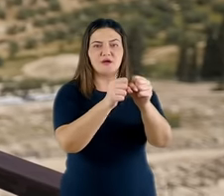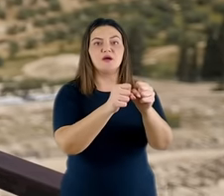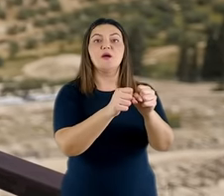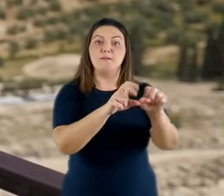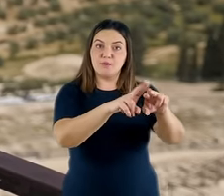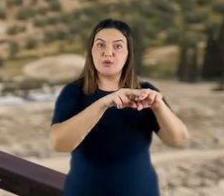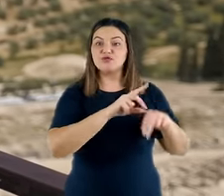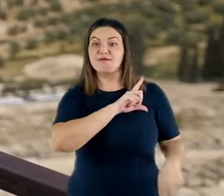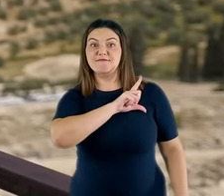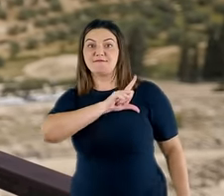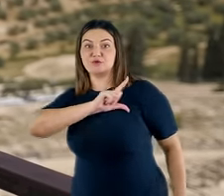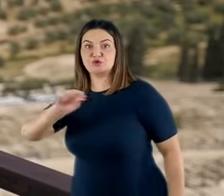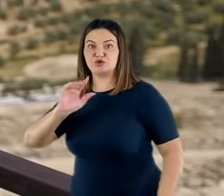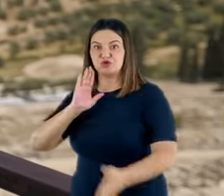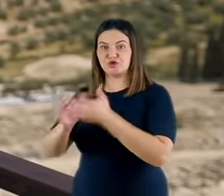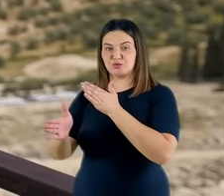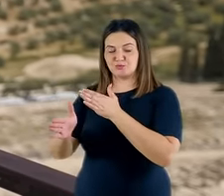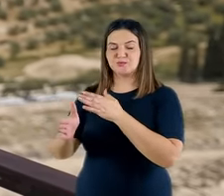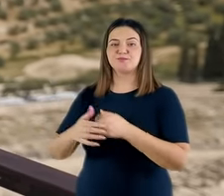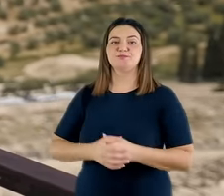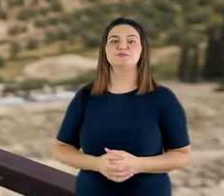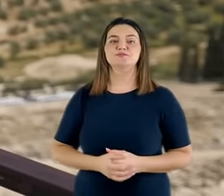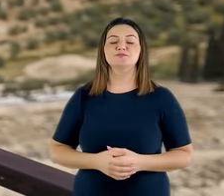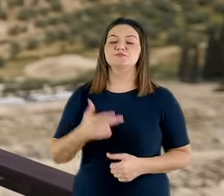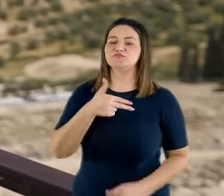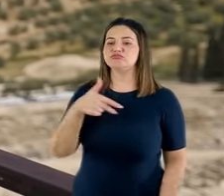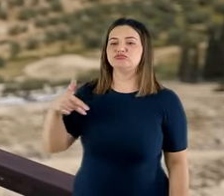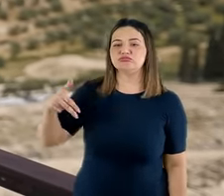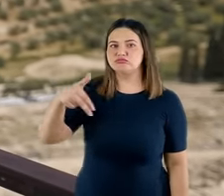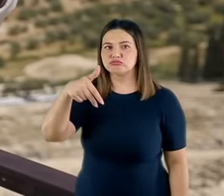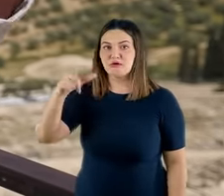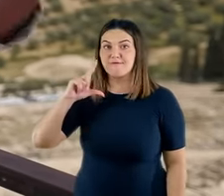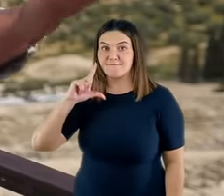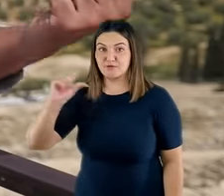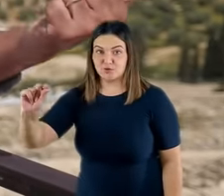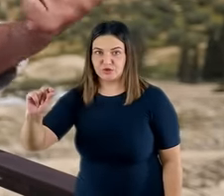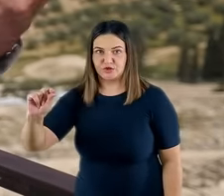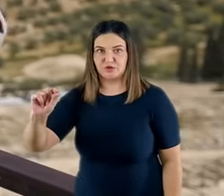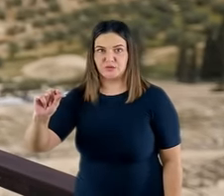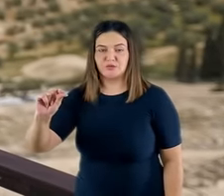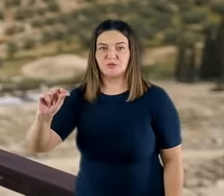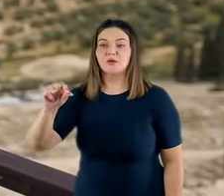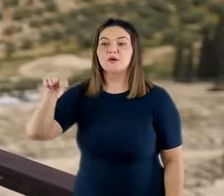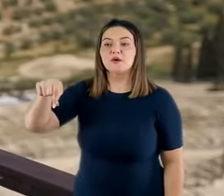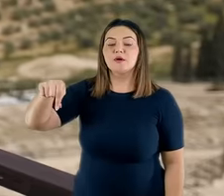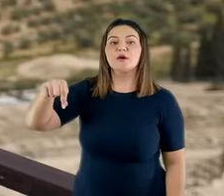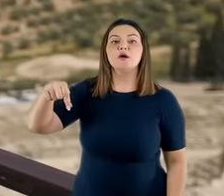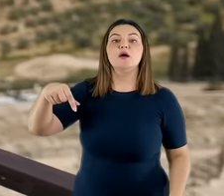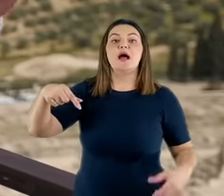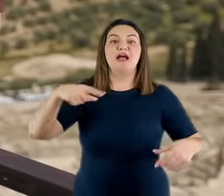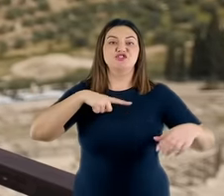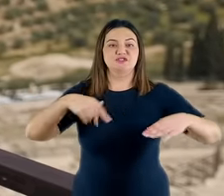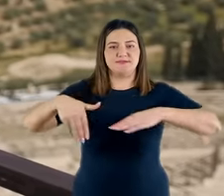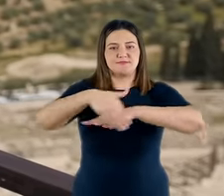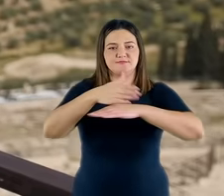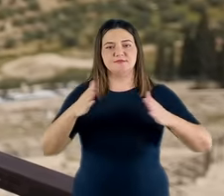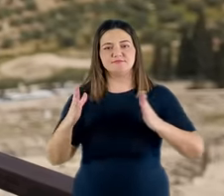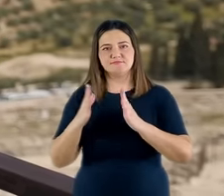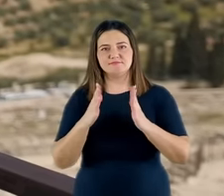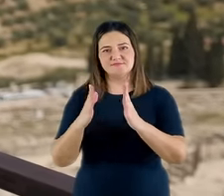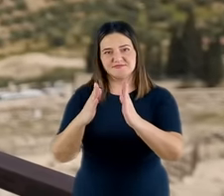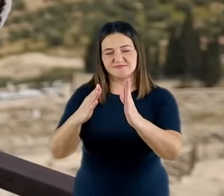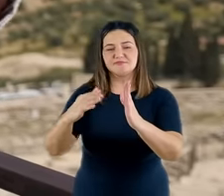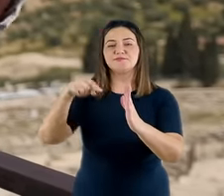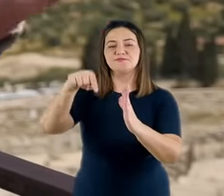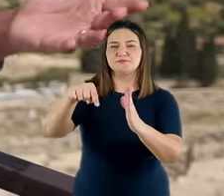obrigando-o a fugir da cidade de Meca. Enquanto Maomé fugia de Meca para Medina, no meio da estrada,